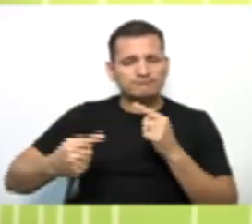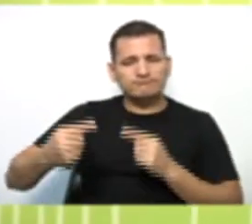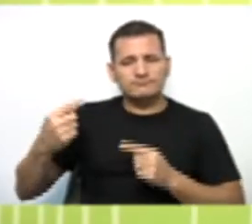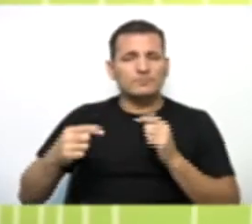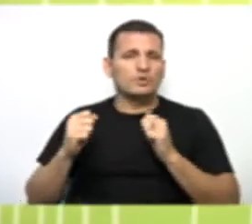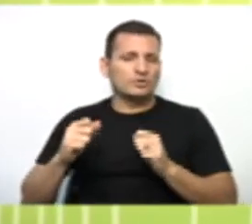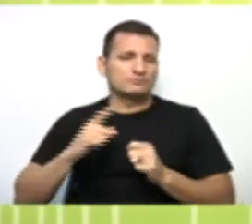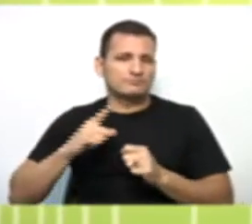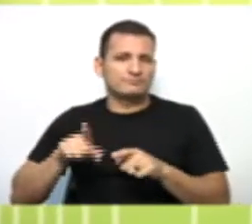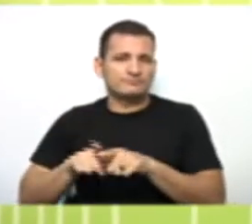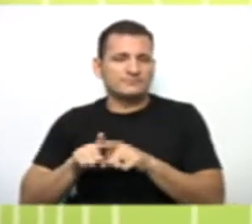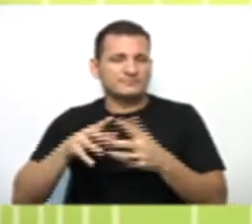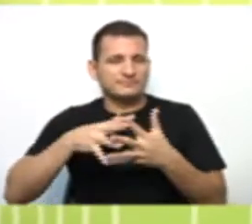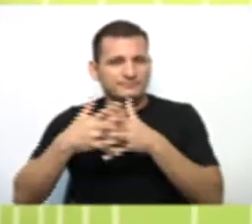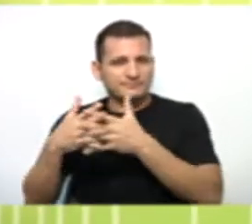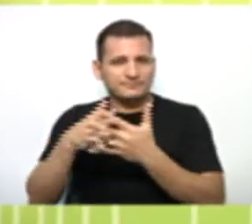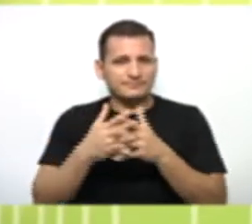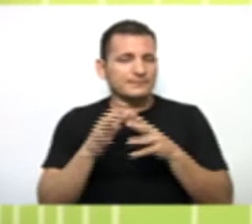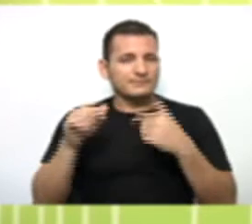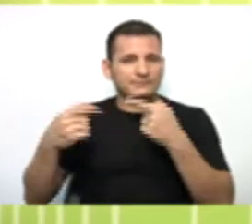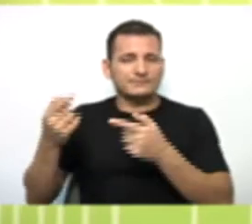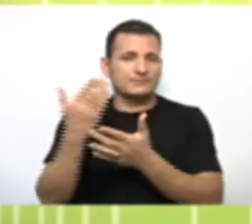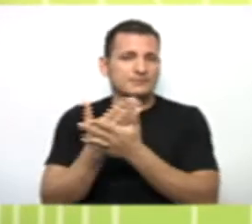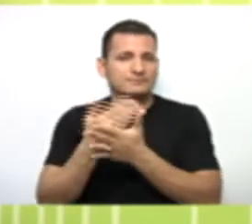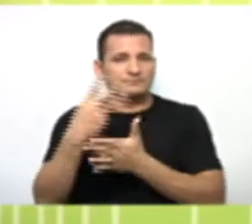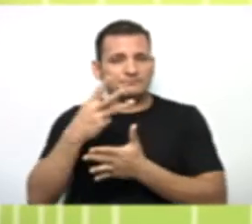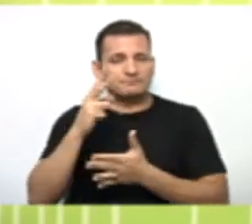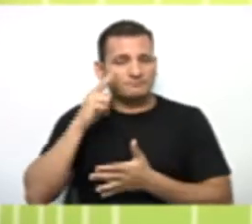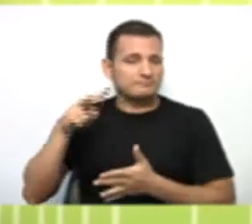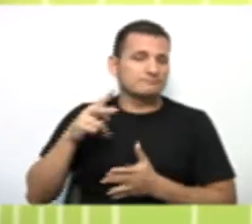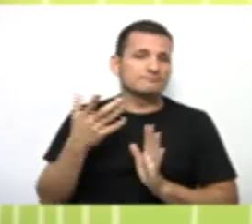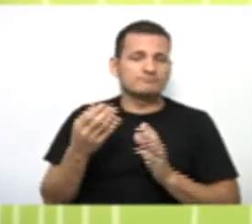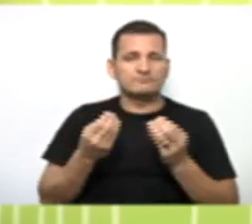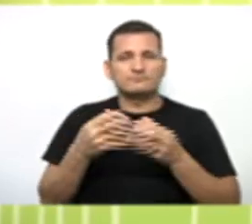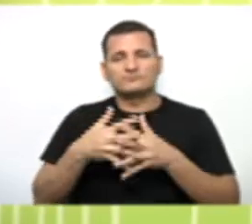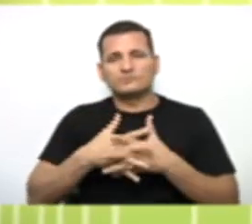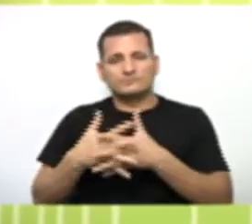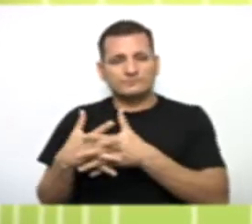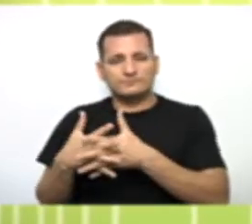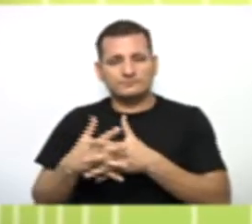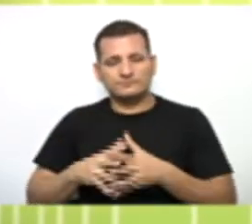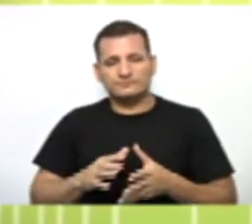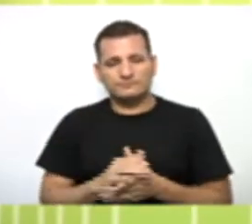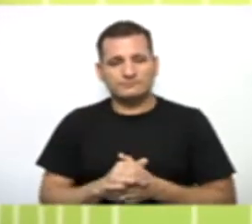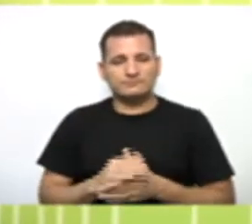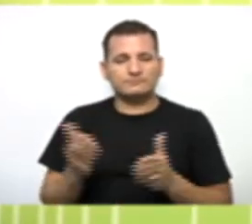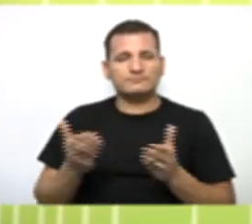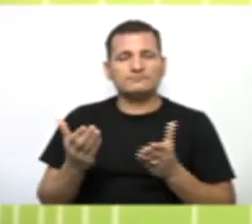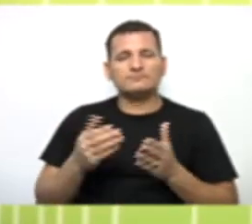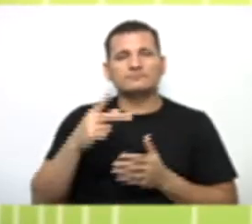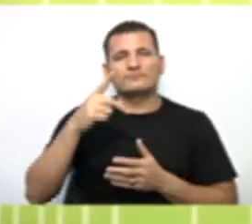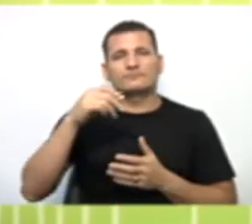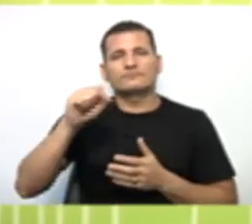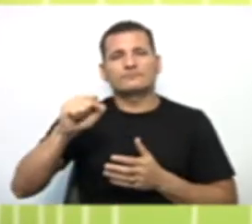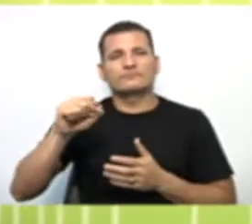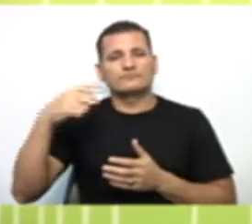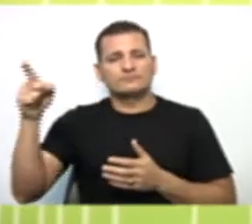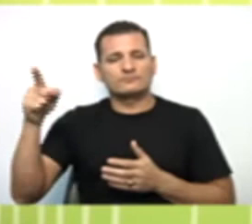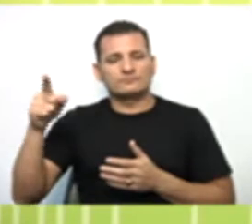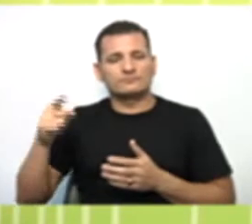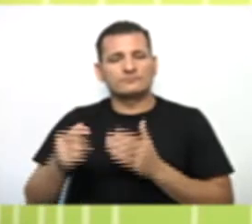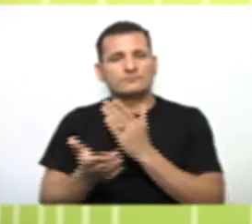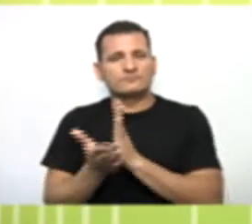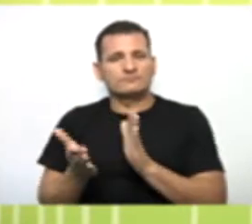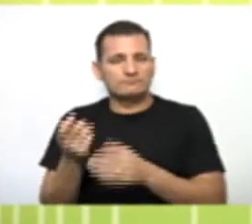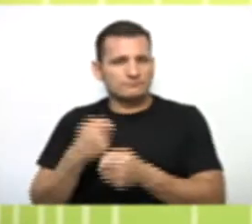alguns conflitos, como nós vamos ver na aula 3, como lidar até mesmo com esses conflitos. Agora, e o pós? Acabou